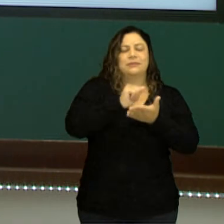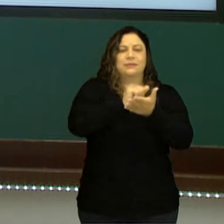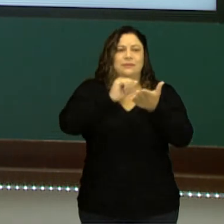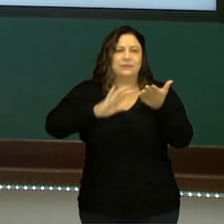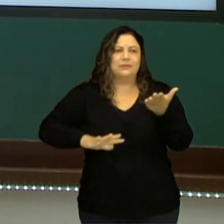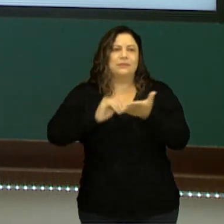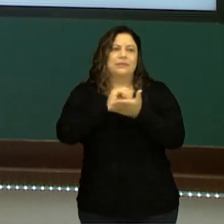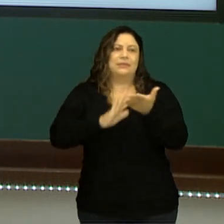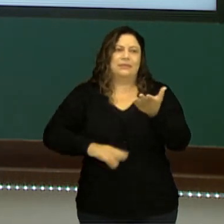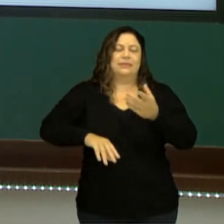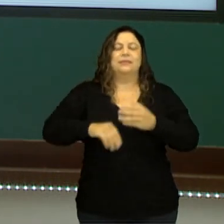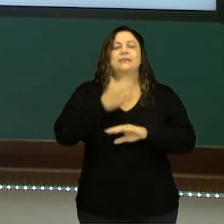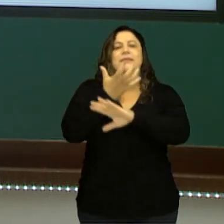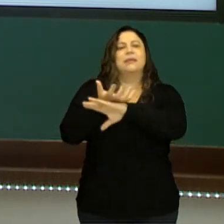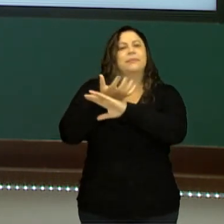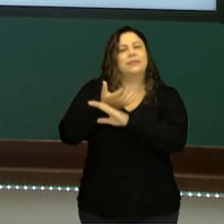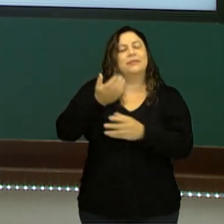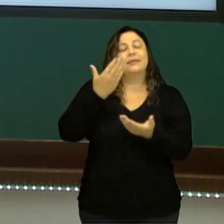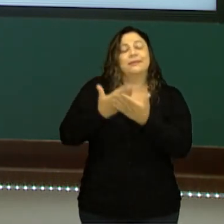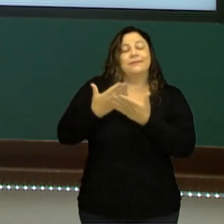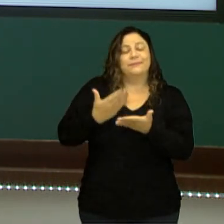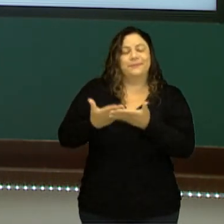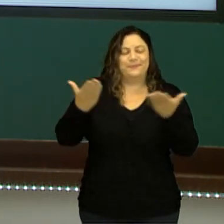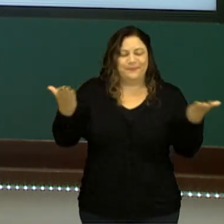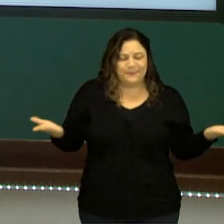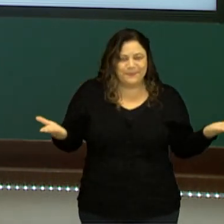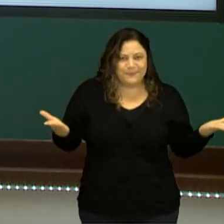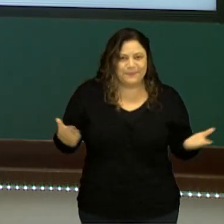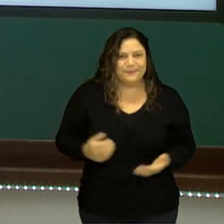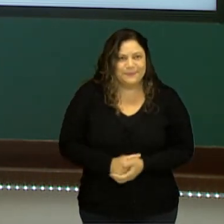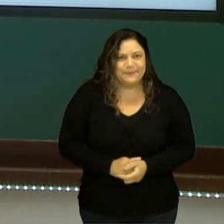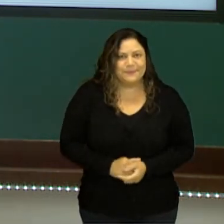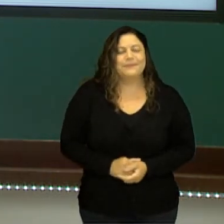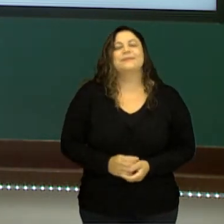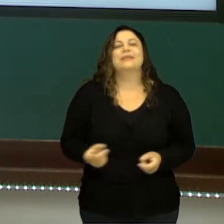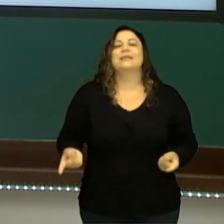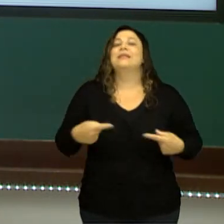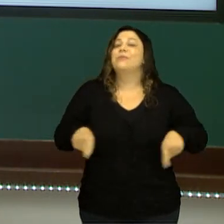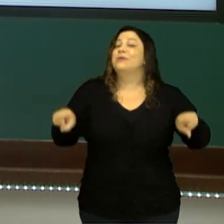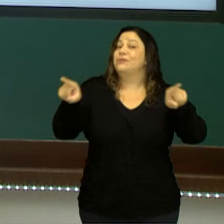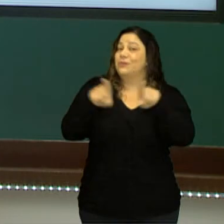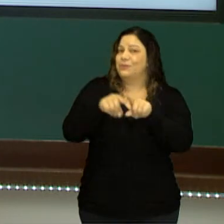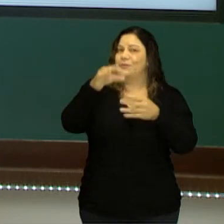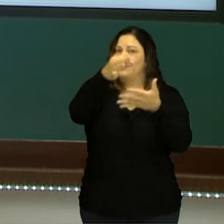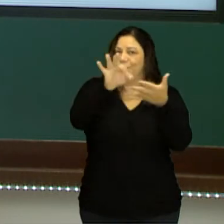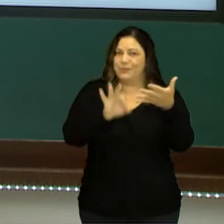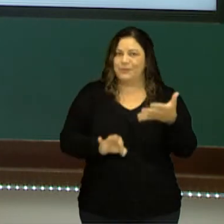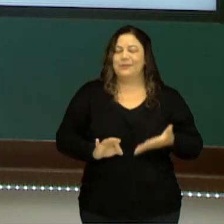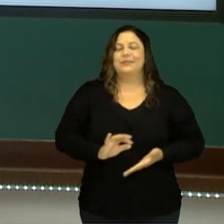exercícios a matéria que foi estudada? Vou deixar aquele tempo e a gente volta a fazer a correção juntos.